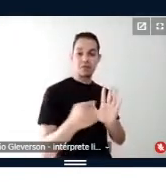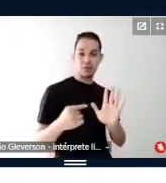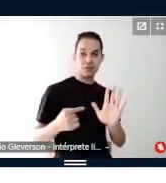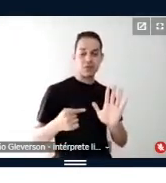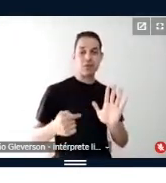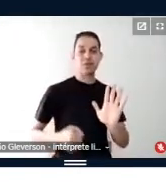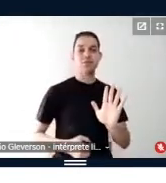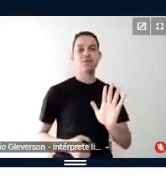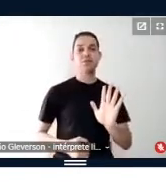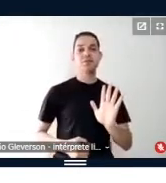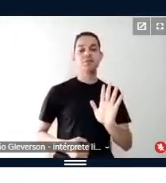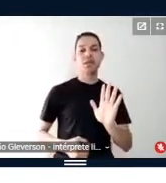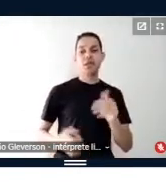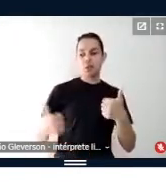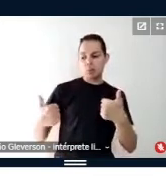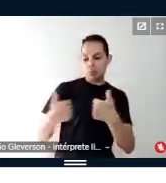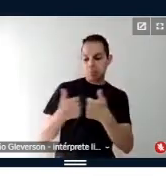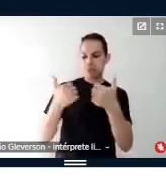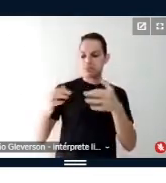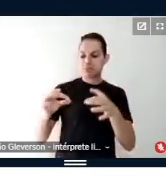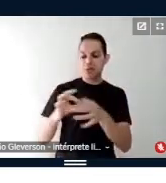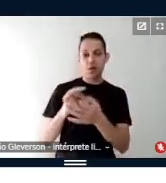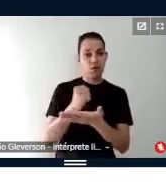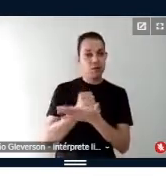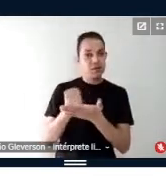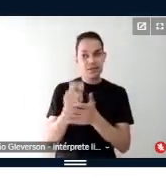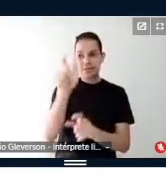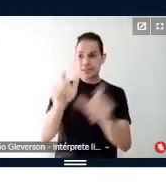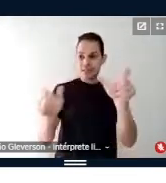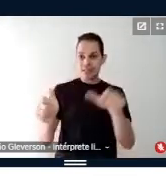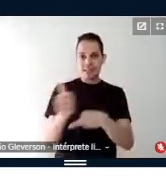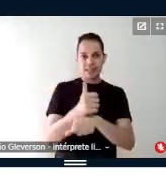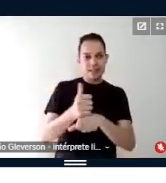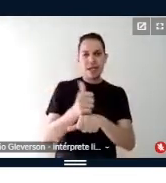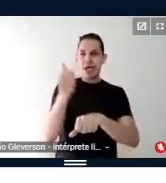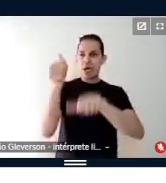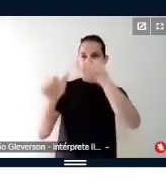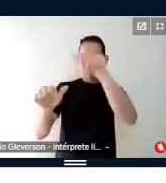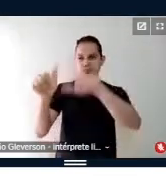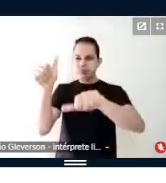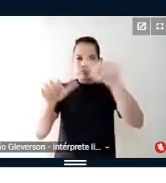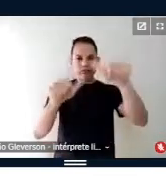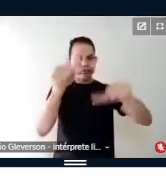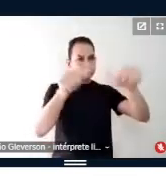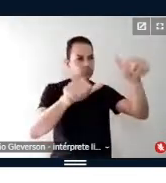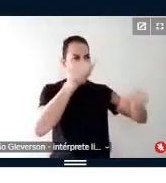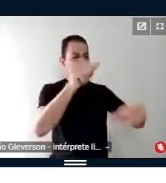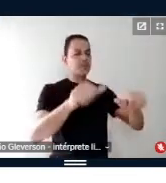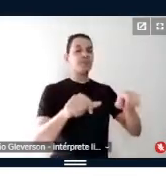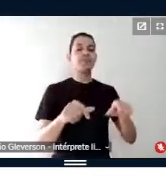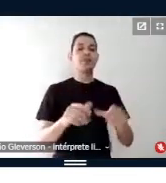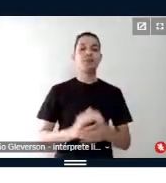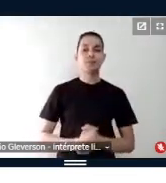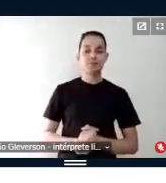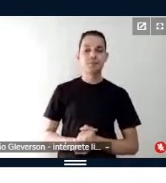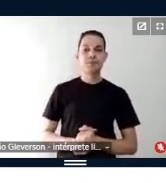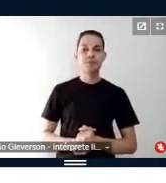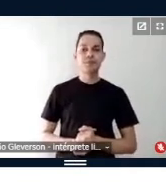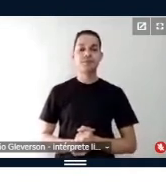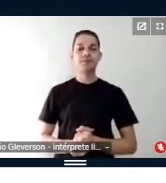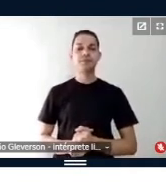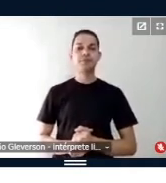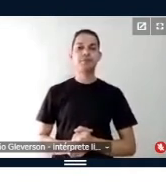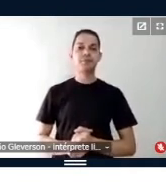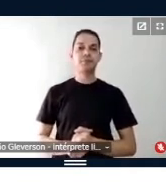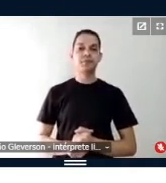estabelecer parcerias para a formação dos profissionais, para avaliação, sendo que tanto